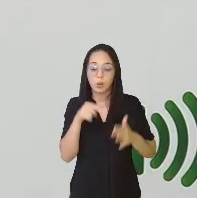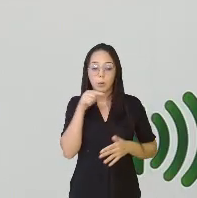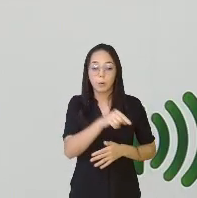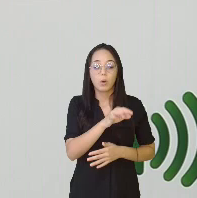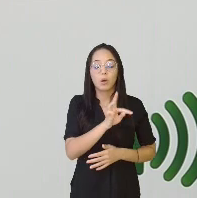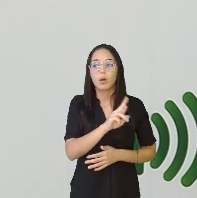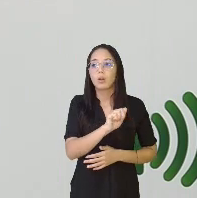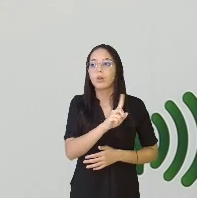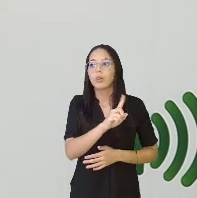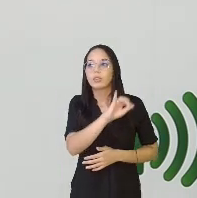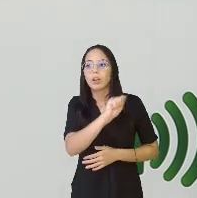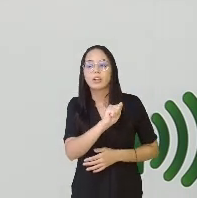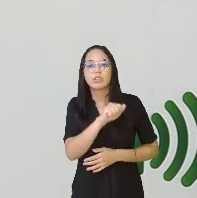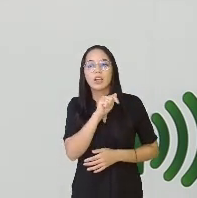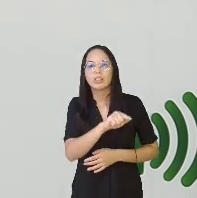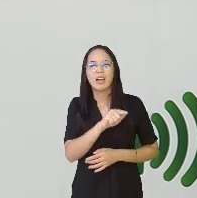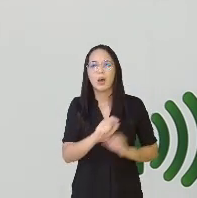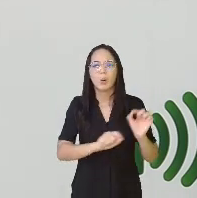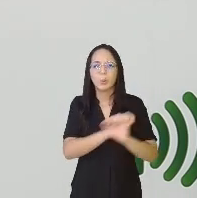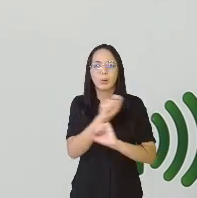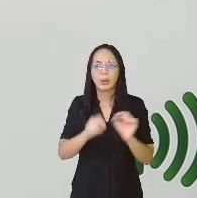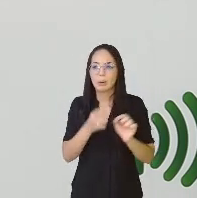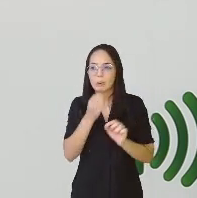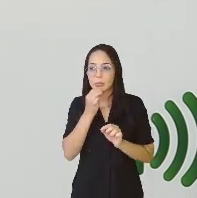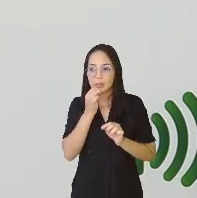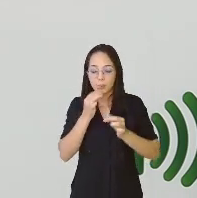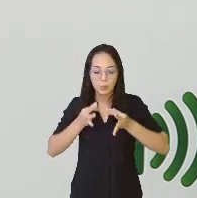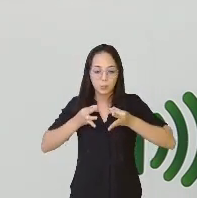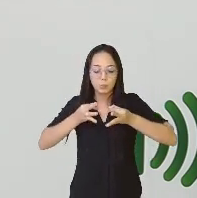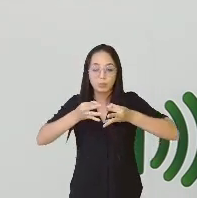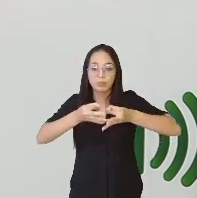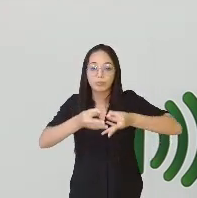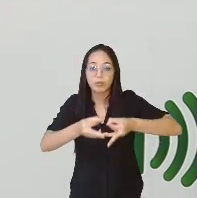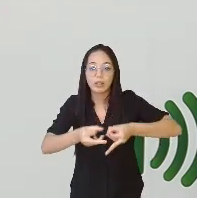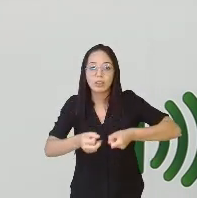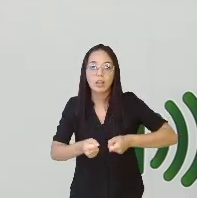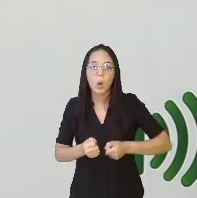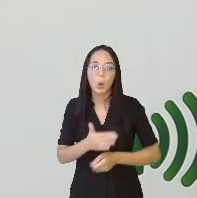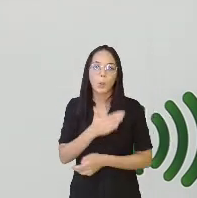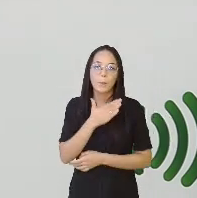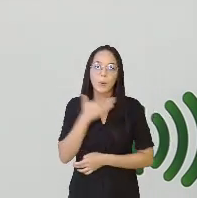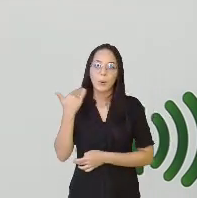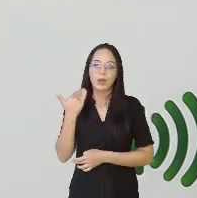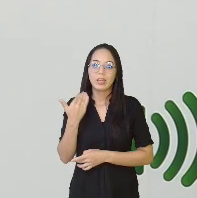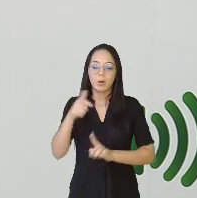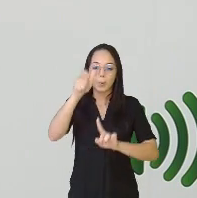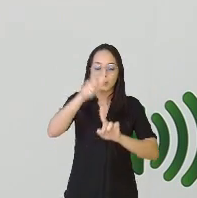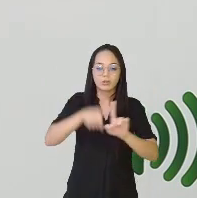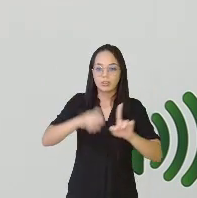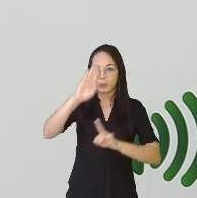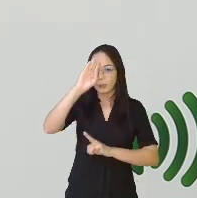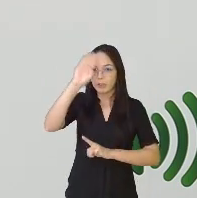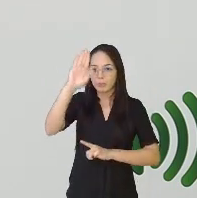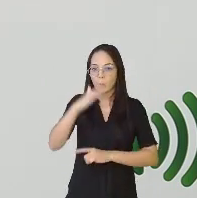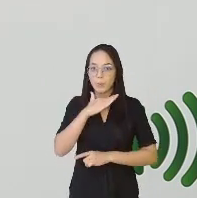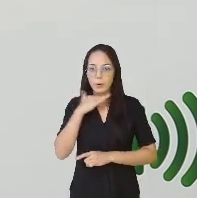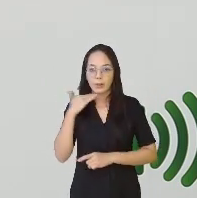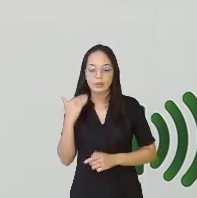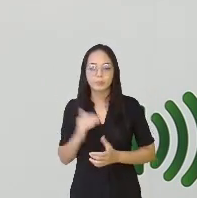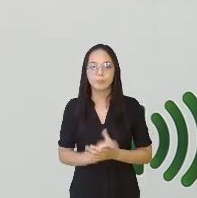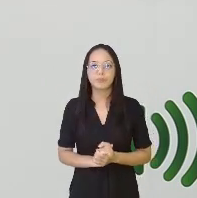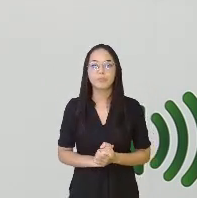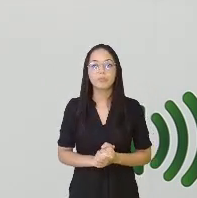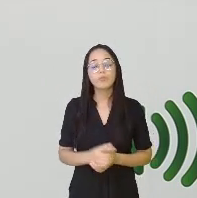lá na Grécia era representada, e no final o mocinho, o herói, ele morria. Para a gente estar caminhando para o final da aula, mas